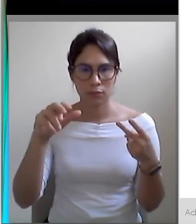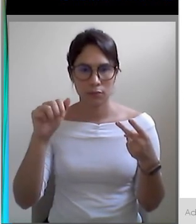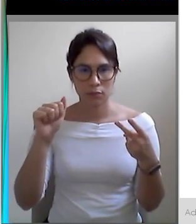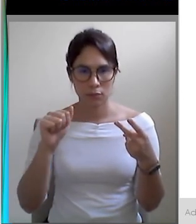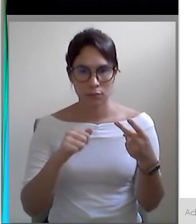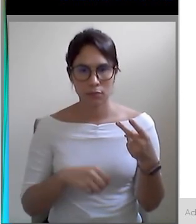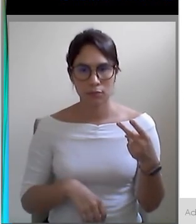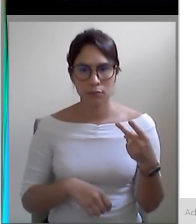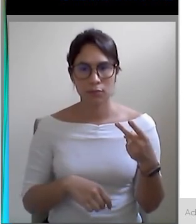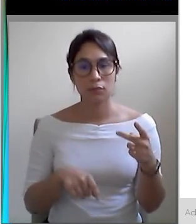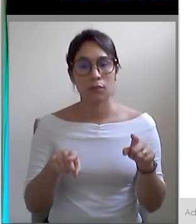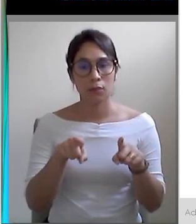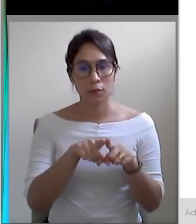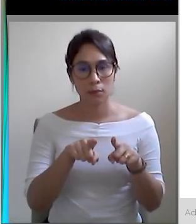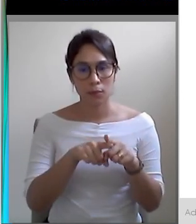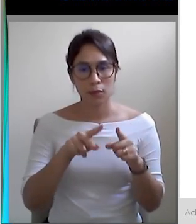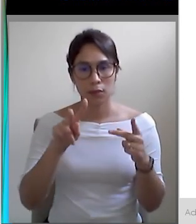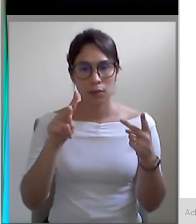serotonina